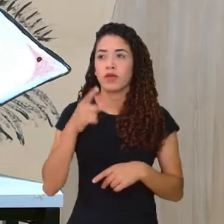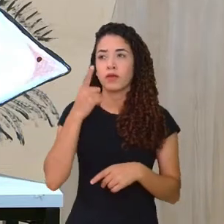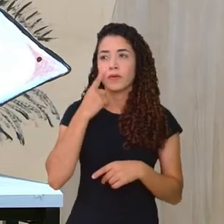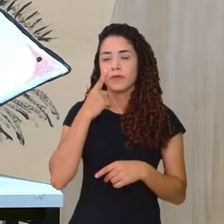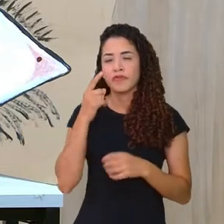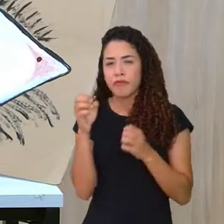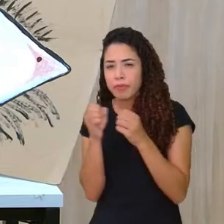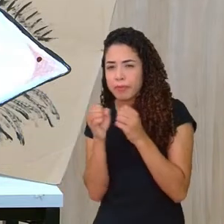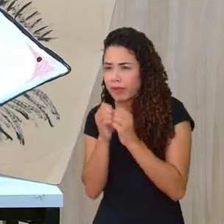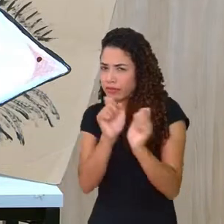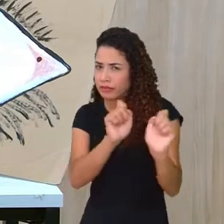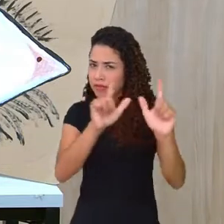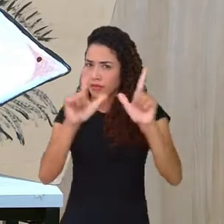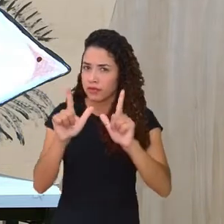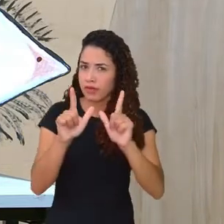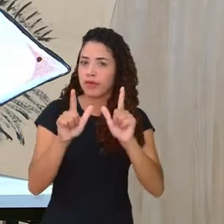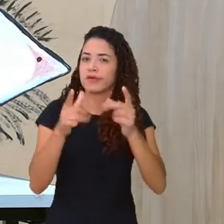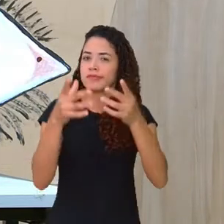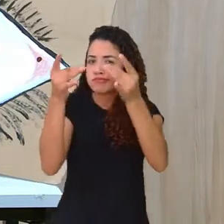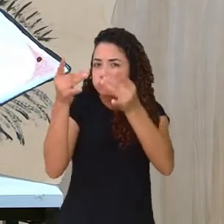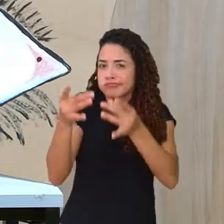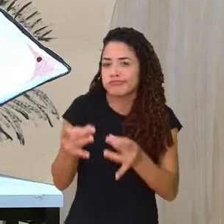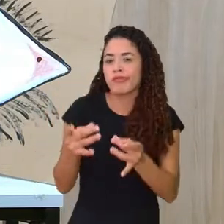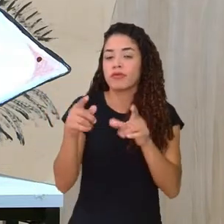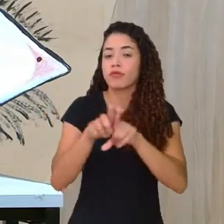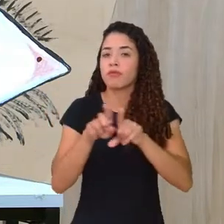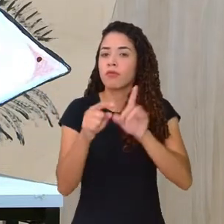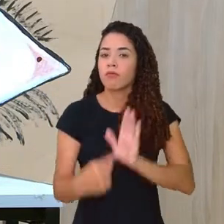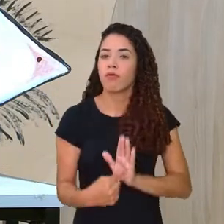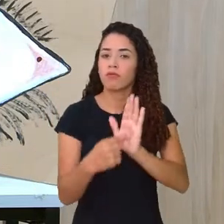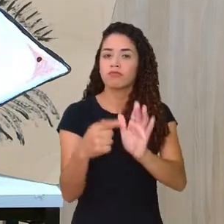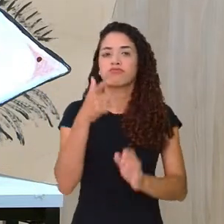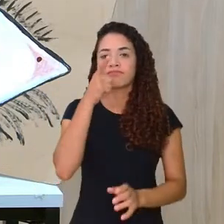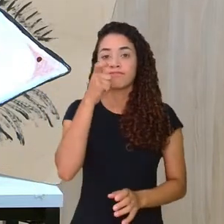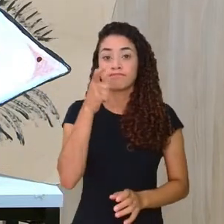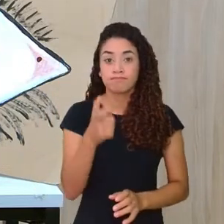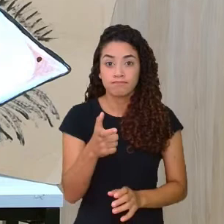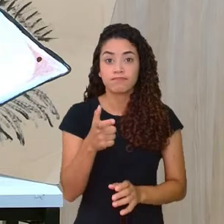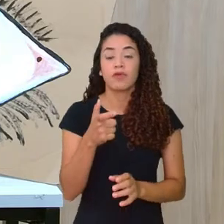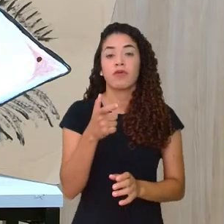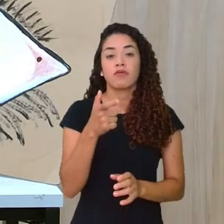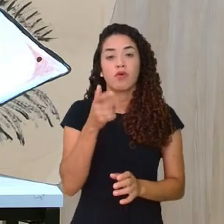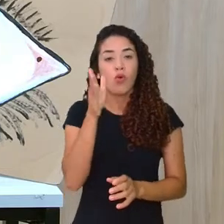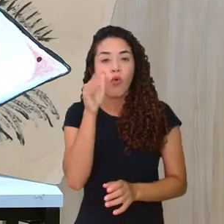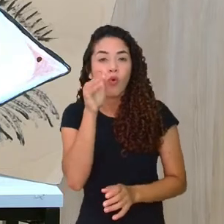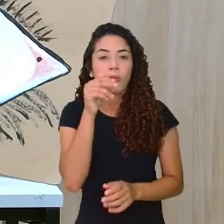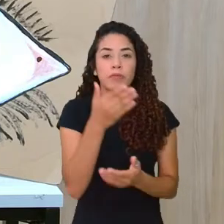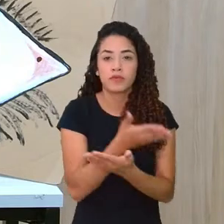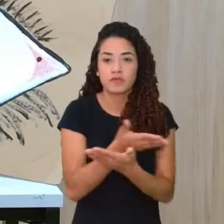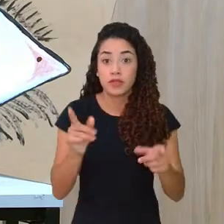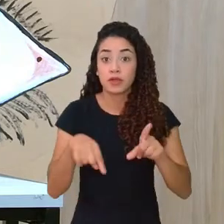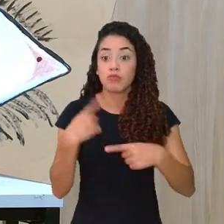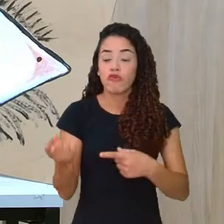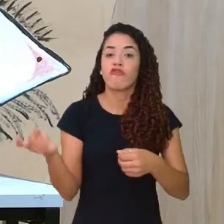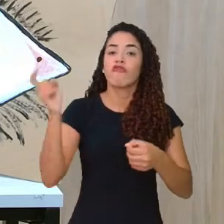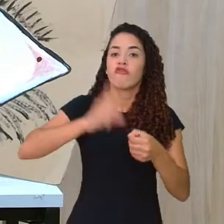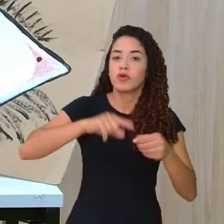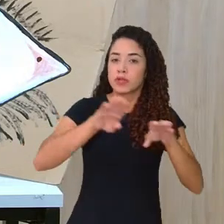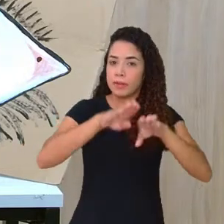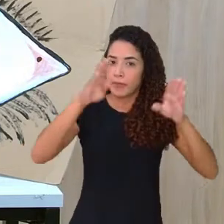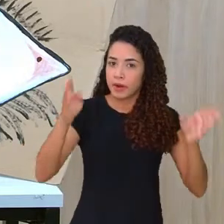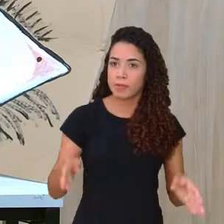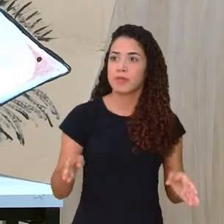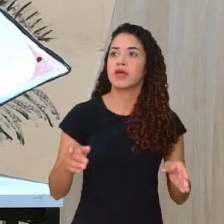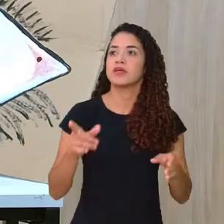para apontar e mostrar algumas curiosidades a vocês. Depois eu vou voltar para a mesa e lá na mesa eu vou abrir ali, ó,